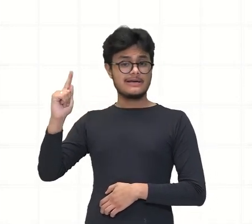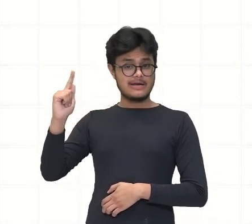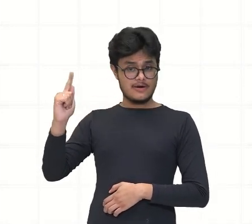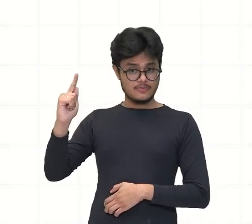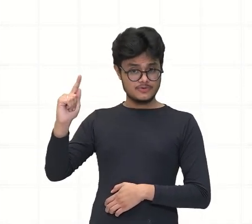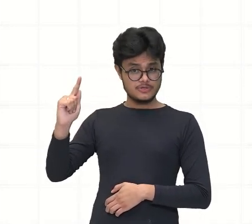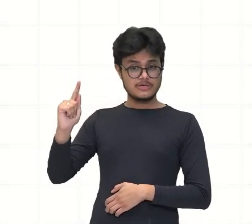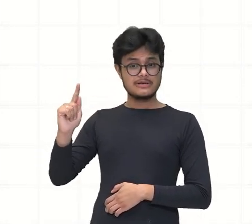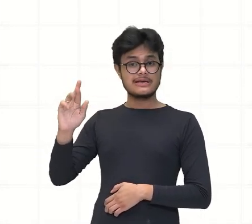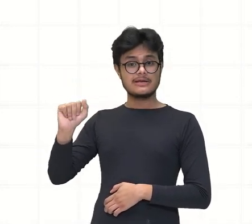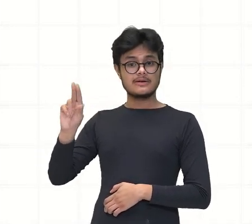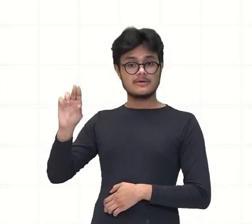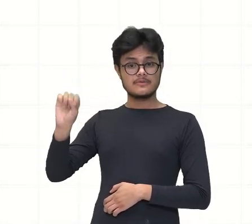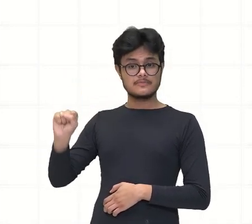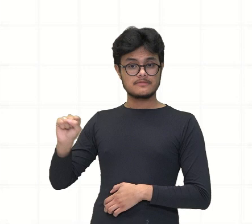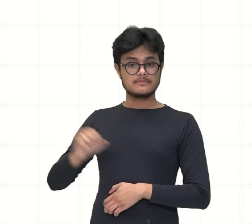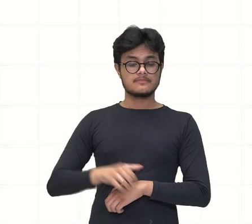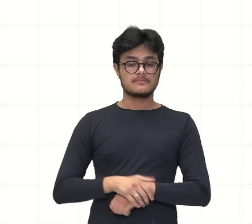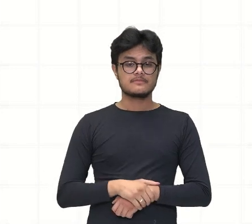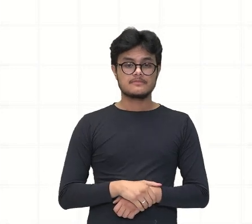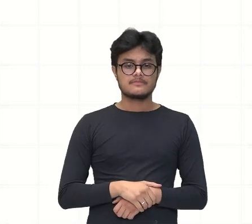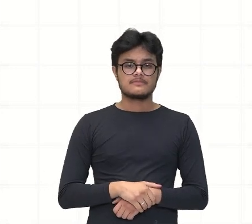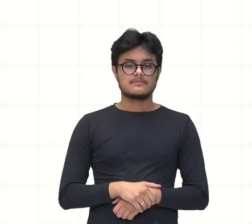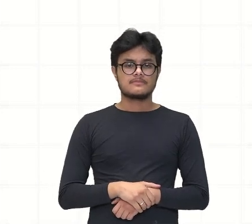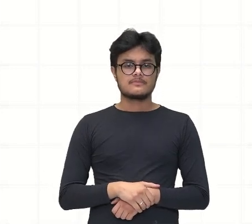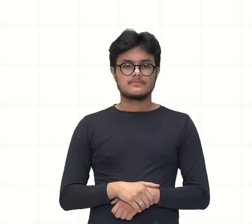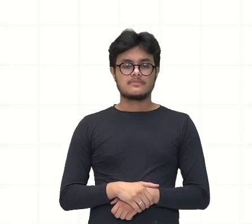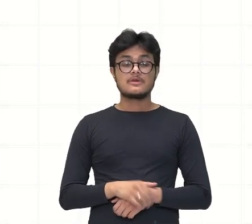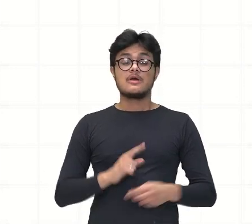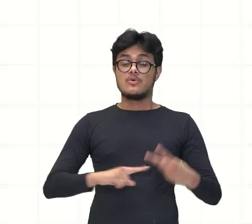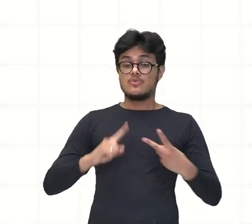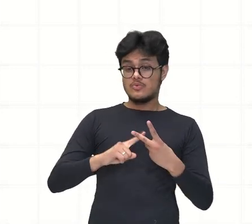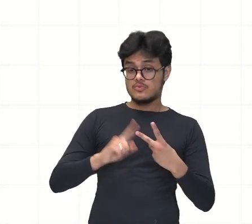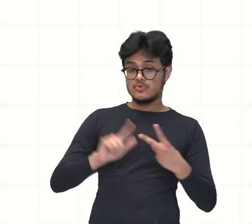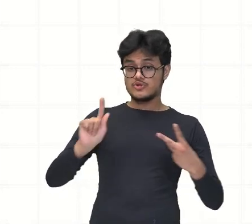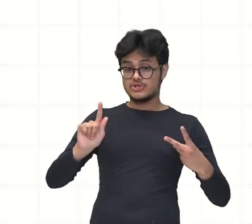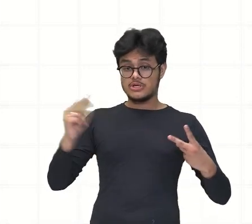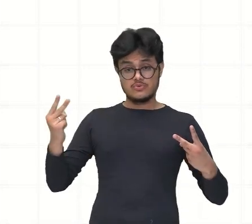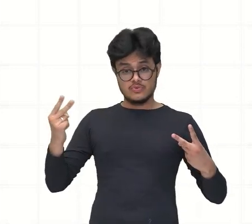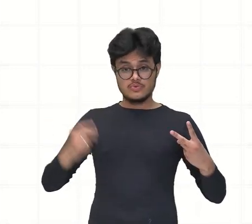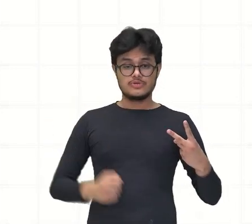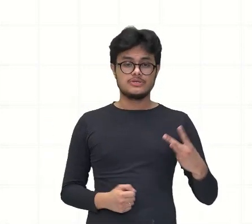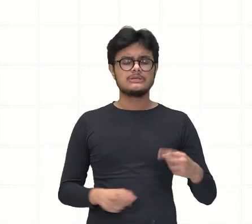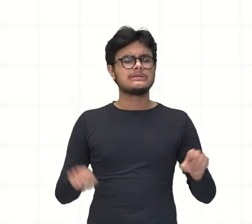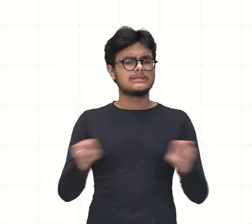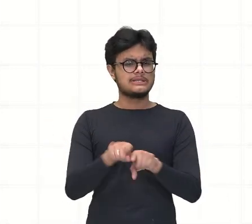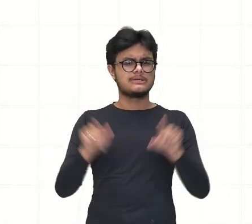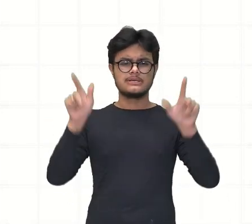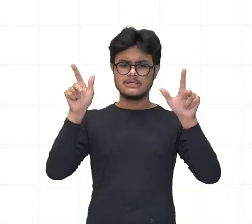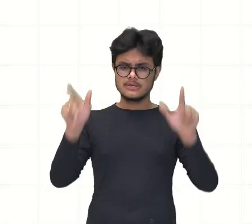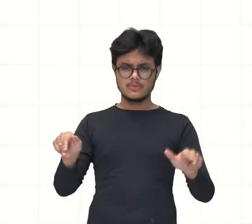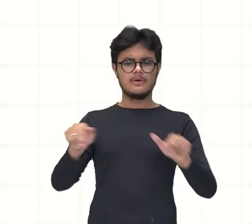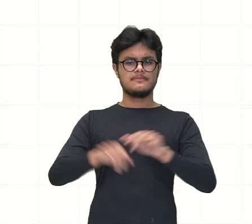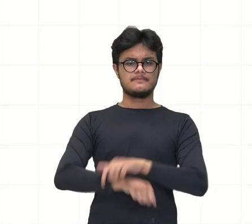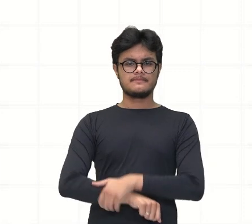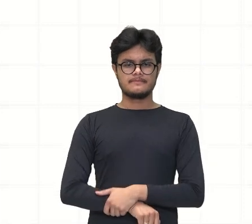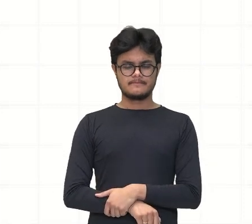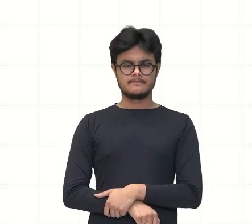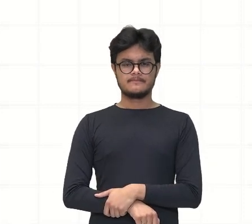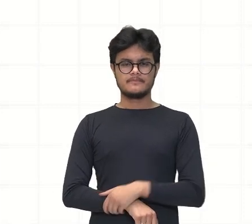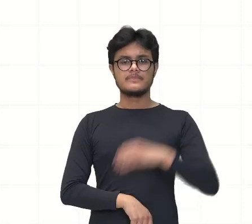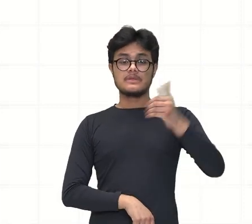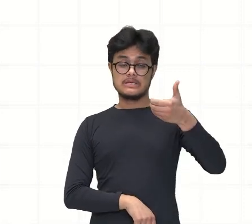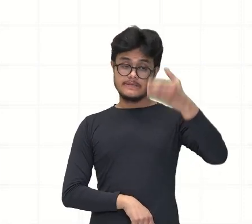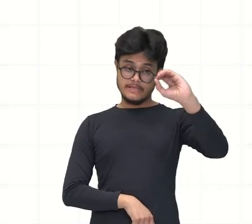180 graus. Já o G2, eu vou fazer a mesma relação. 10 alunos equivalem